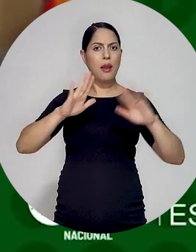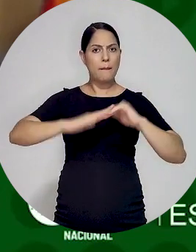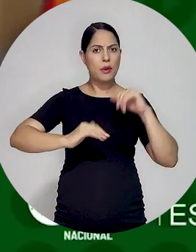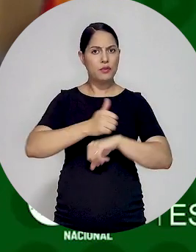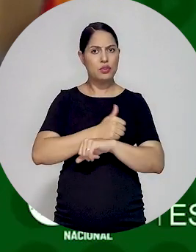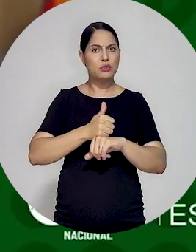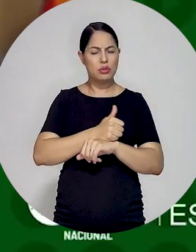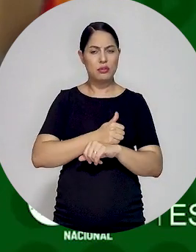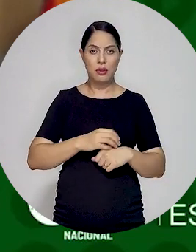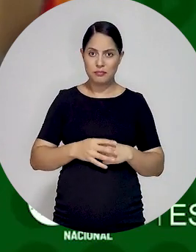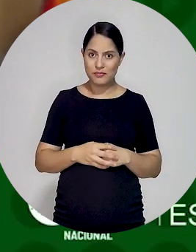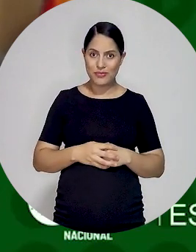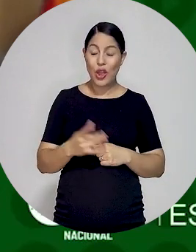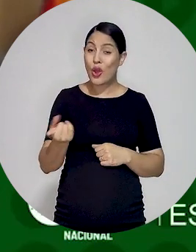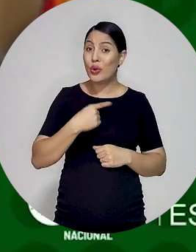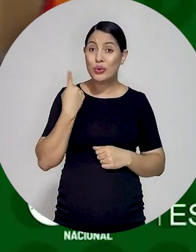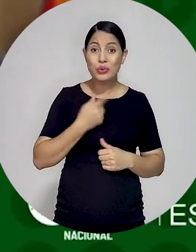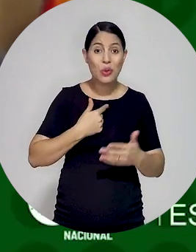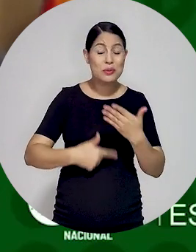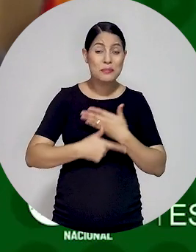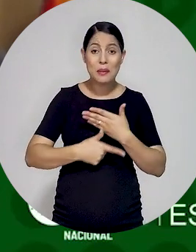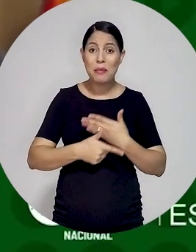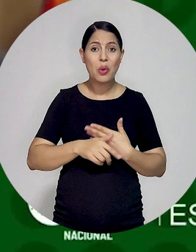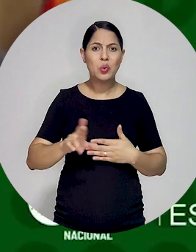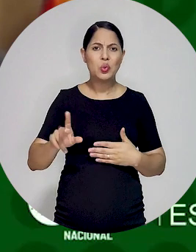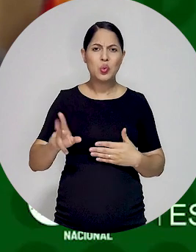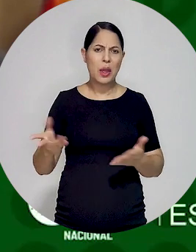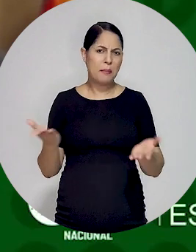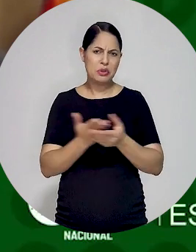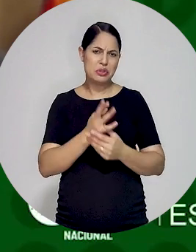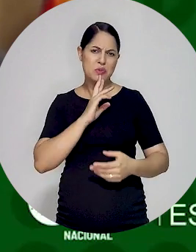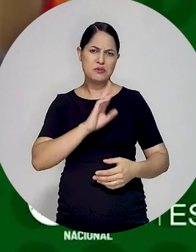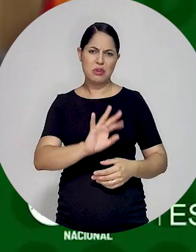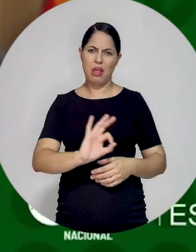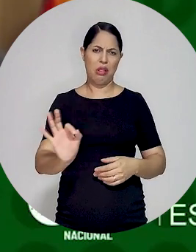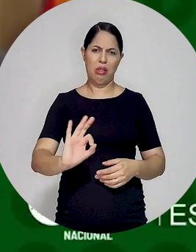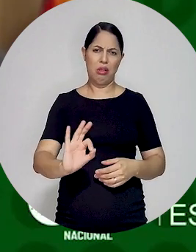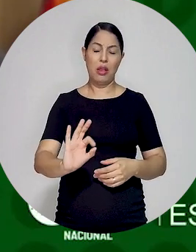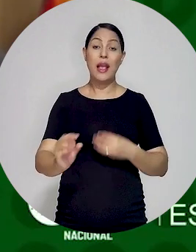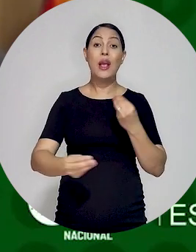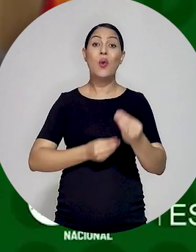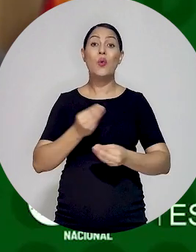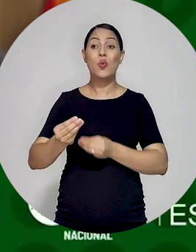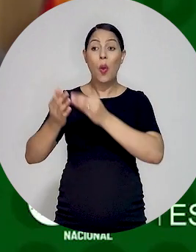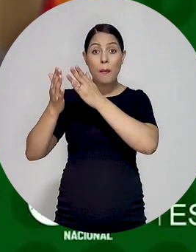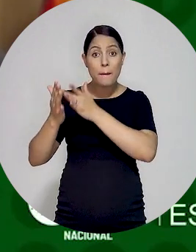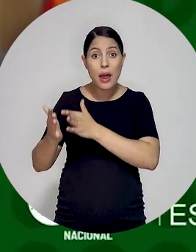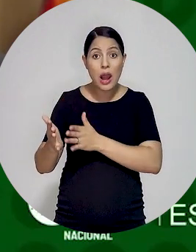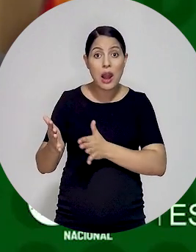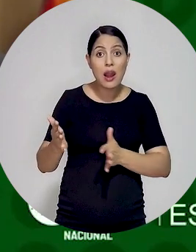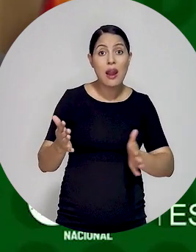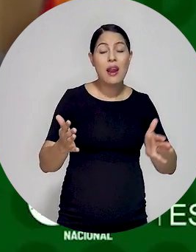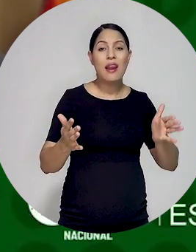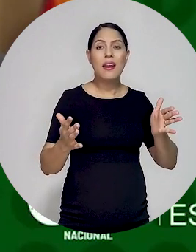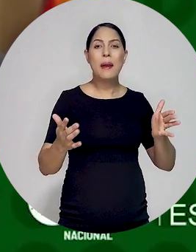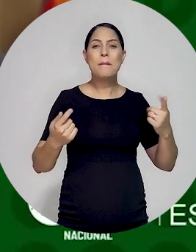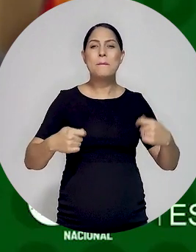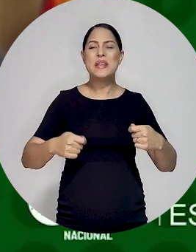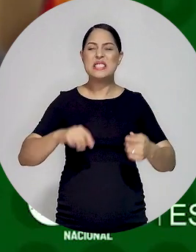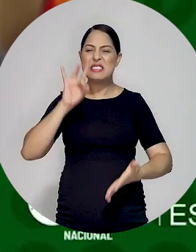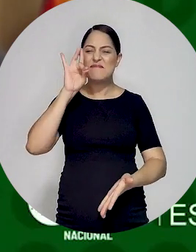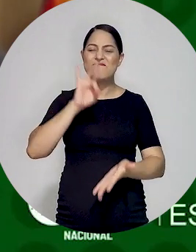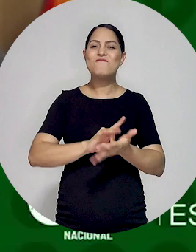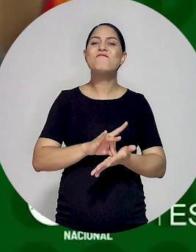a nossa responsabilidade profissional. Não é com o resultado do processo, mas é sobre a condução do